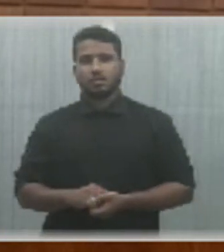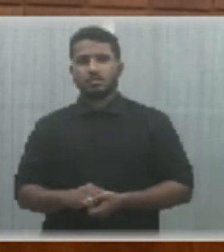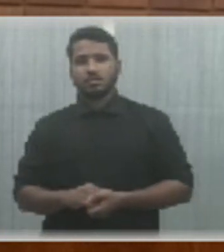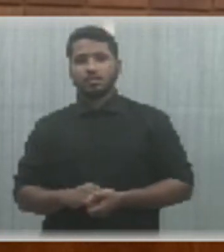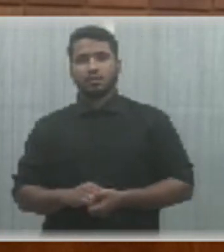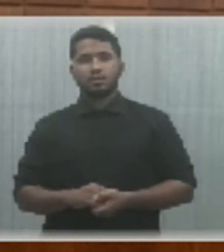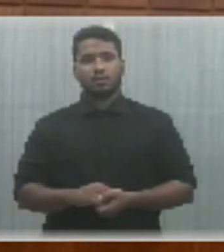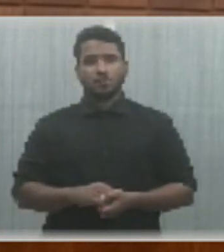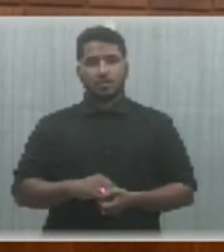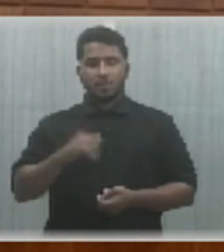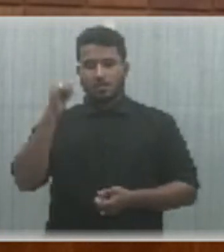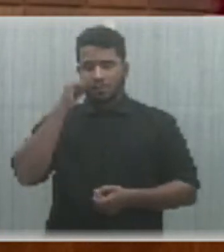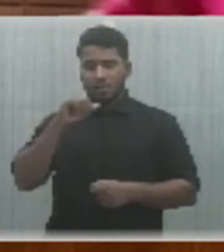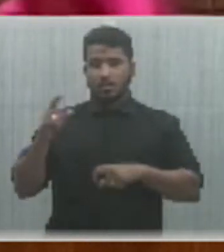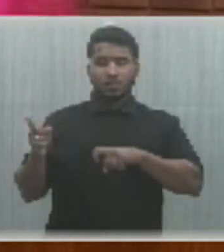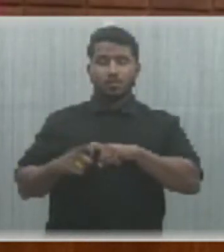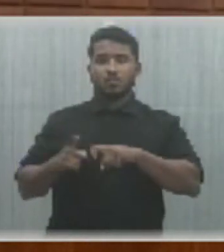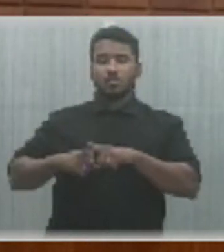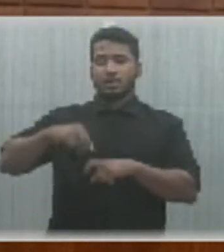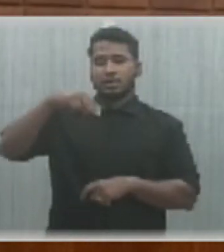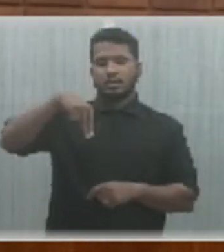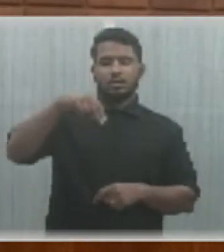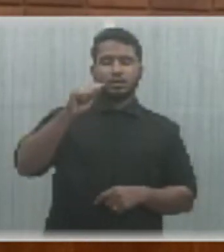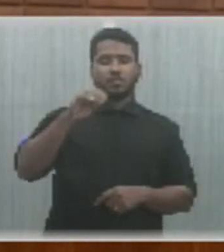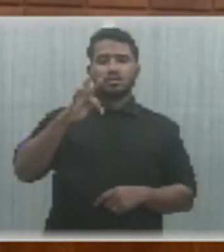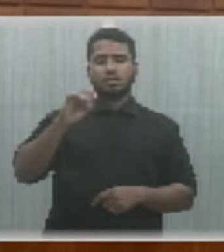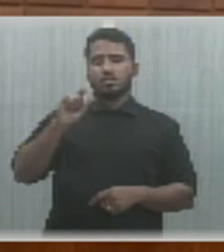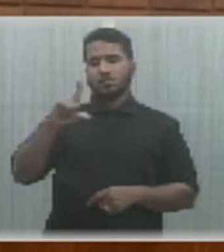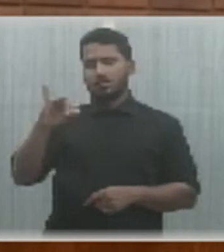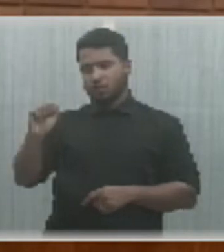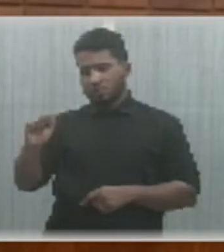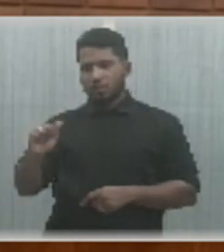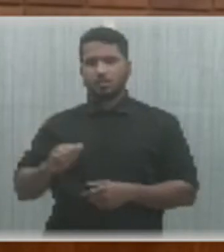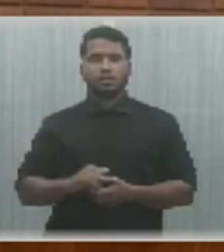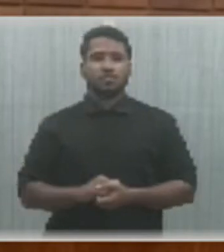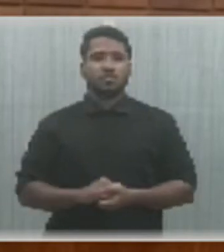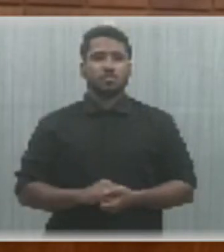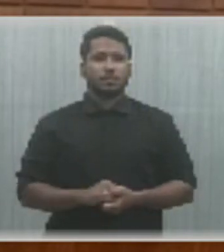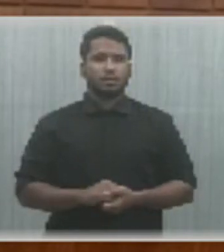recebi hoje aqui a doutora Natália.